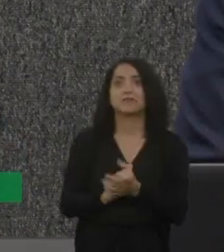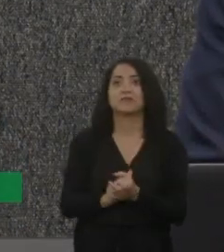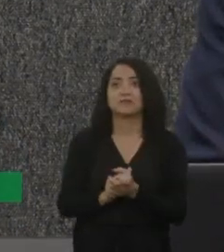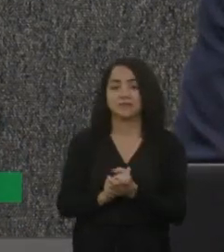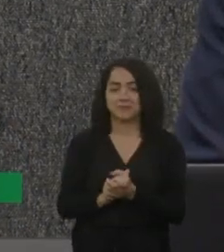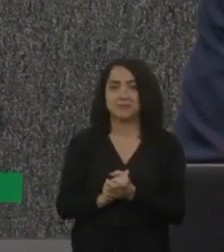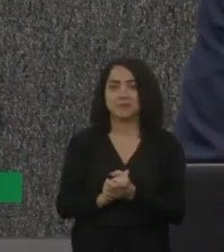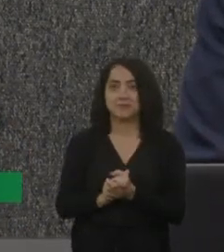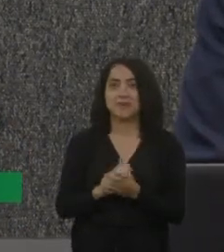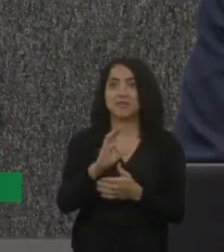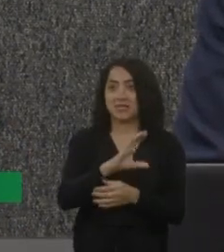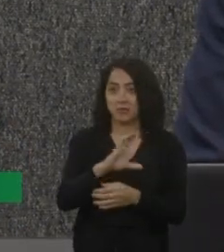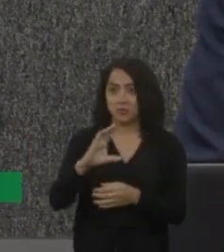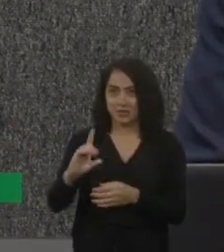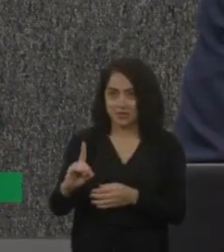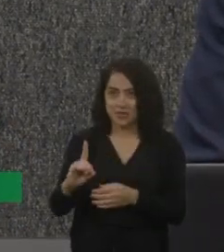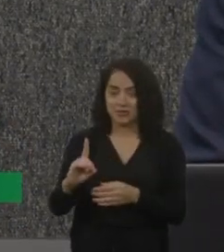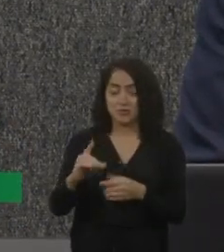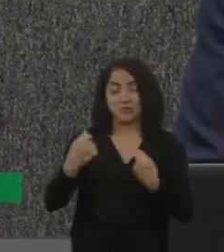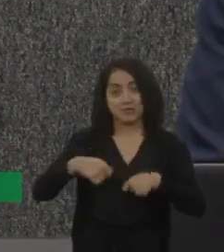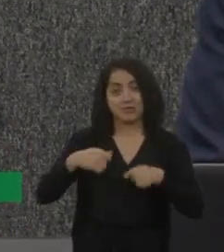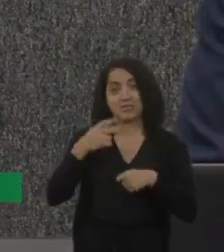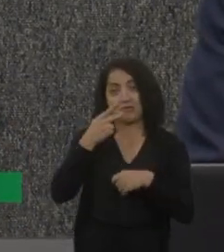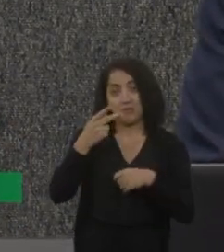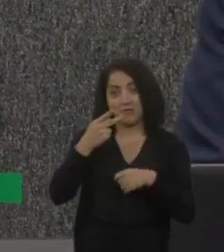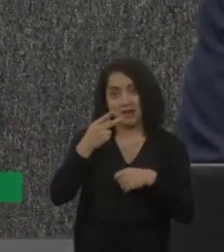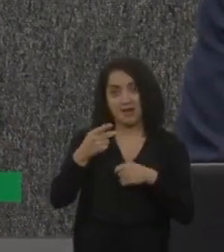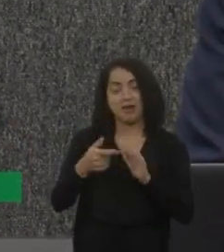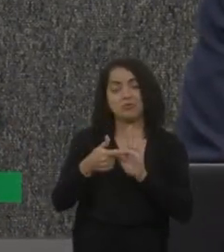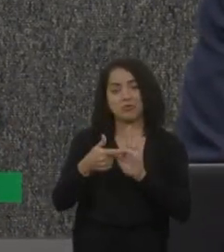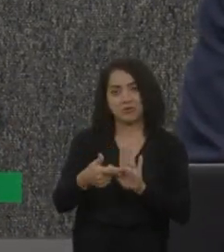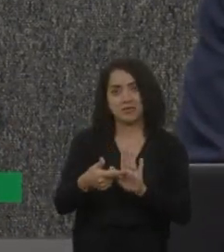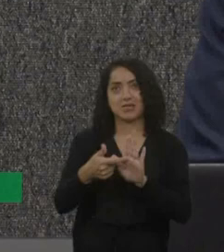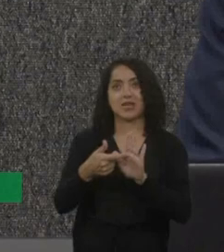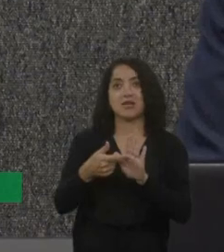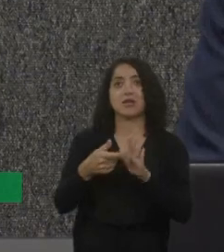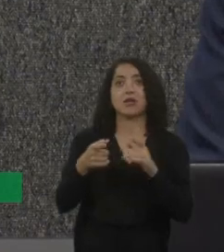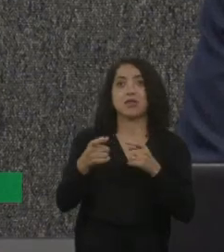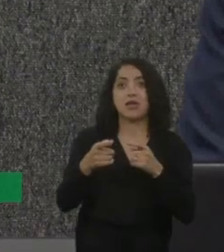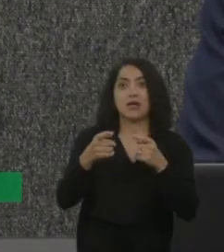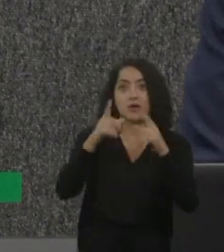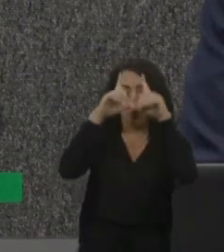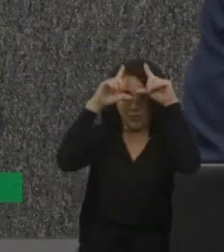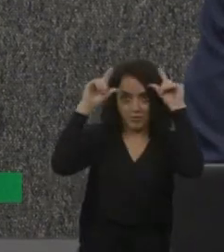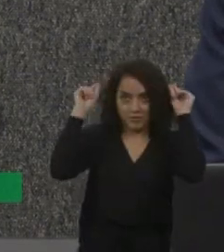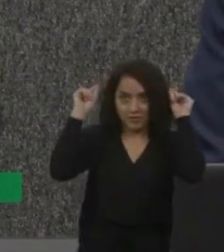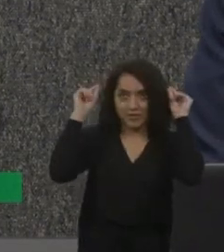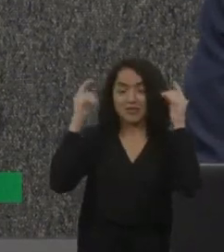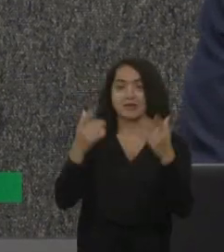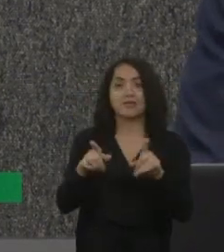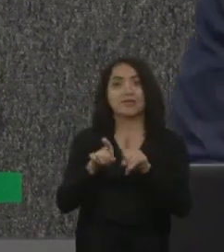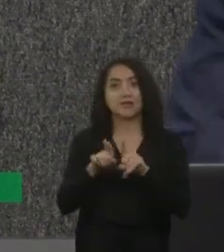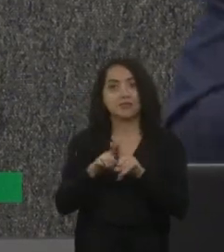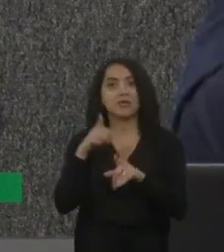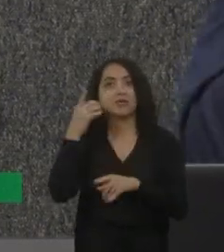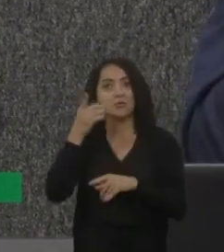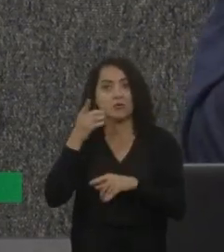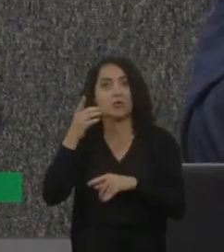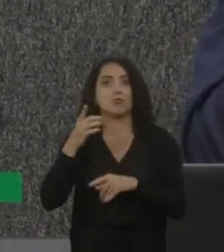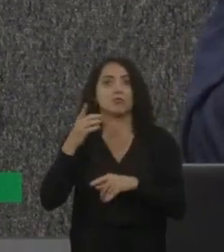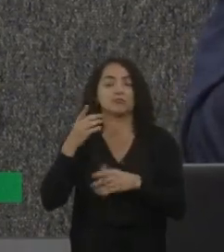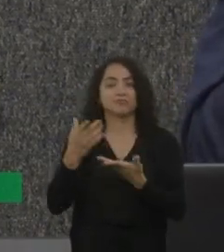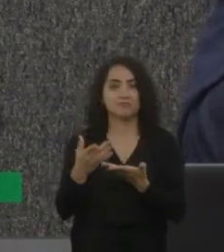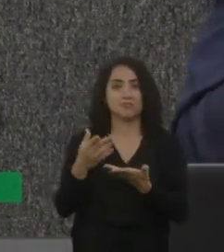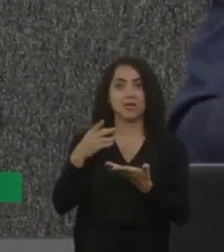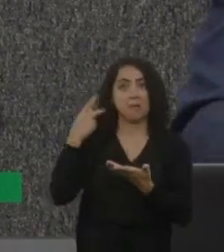da coordenação, mas eu precisava falar, fazer essa fala como enfermeira, como parlamentar, e como gestora pública que sou.